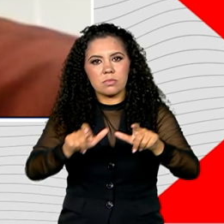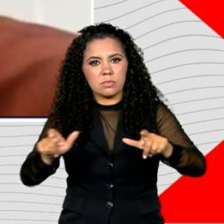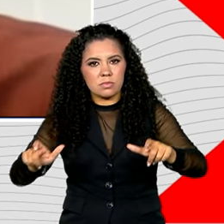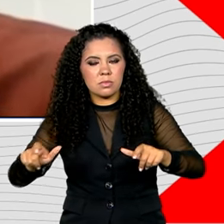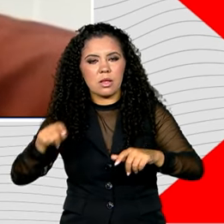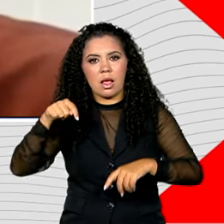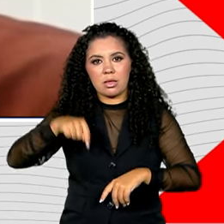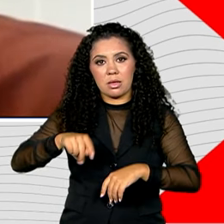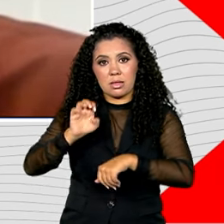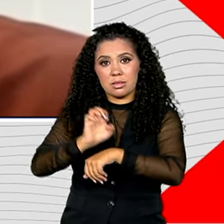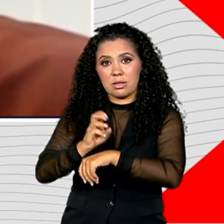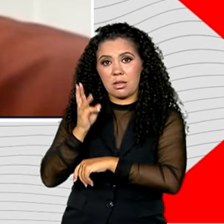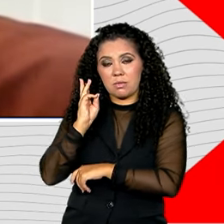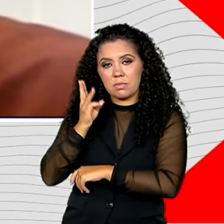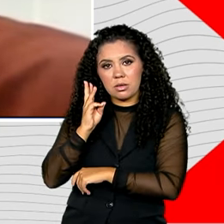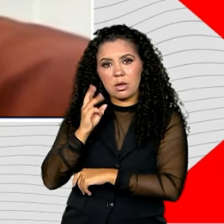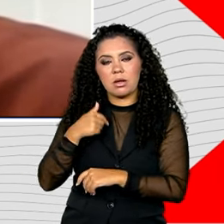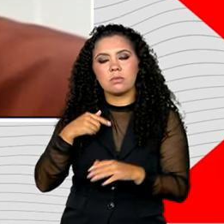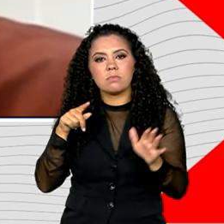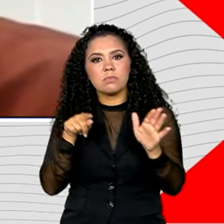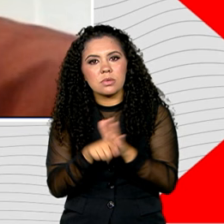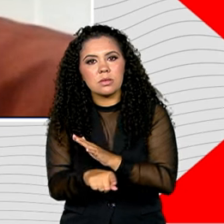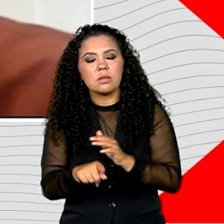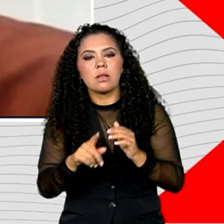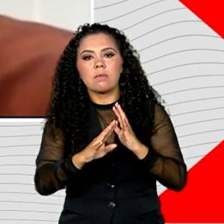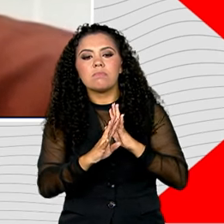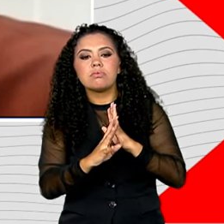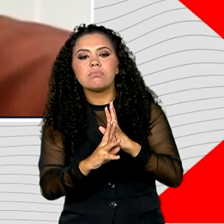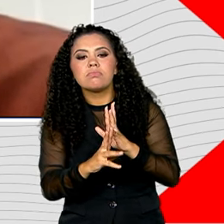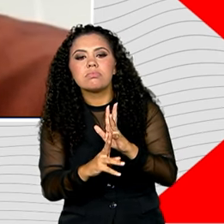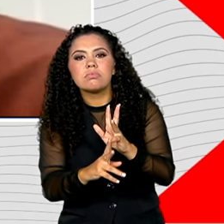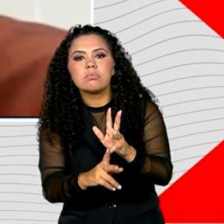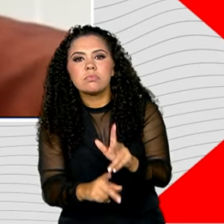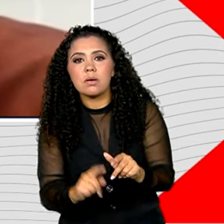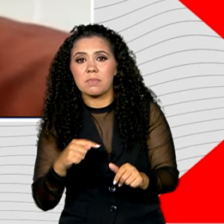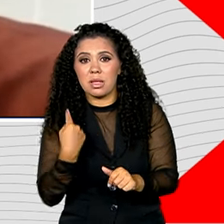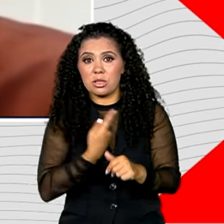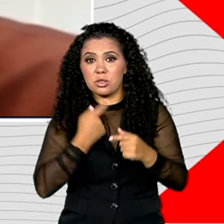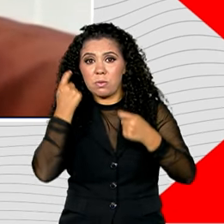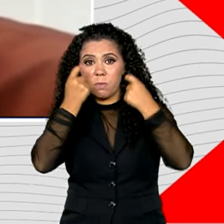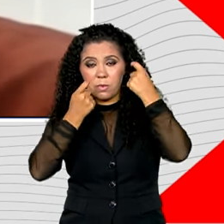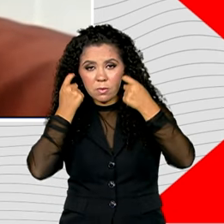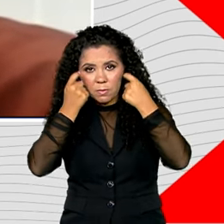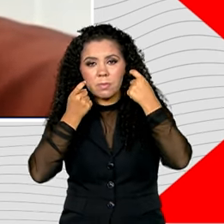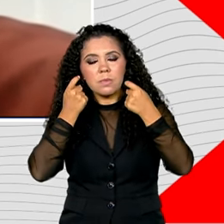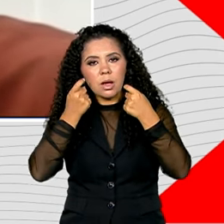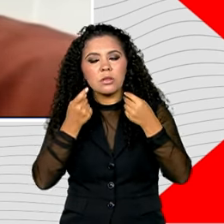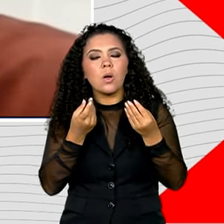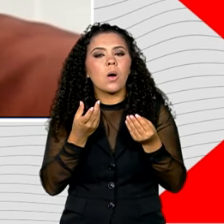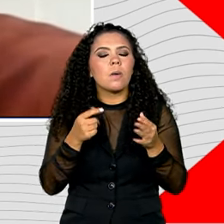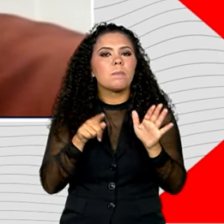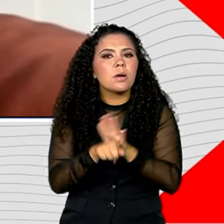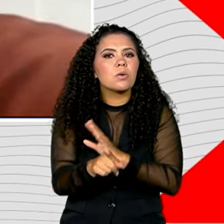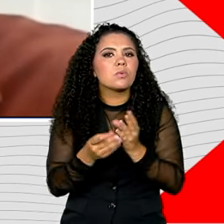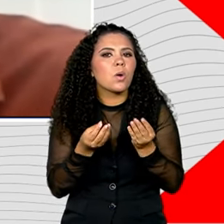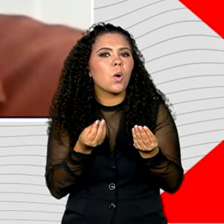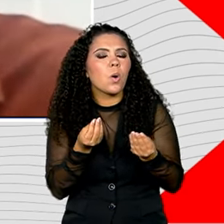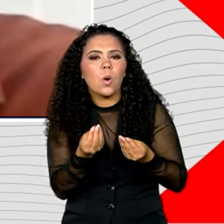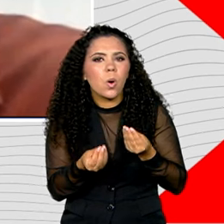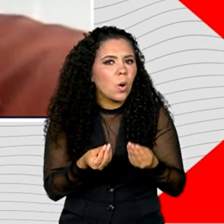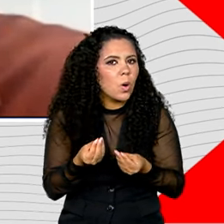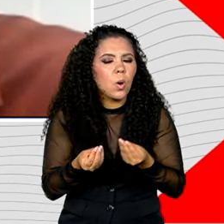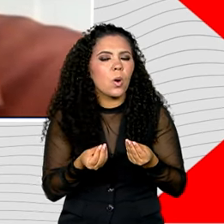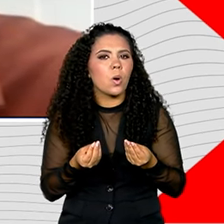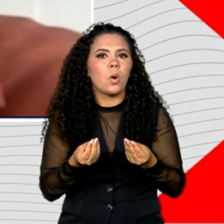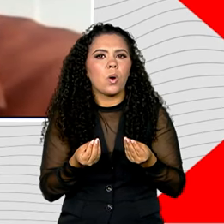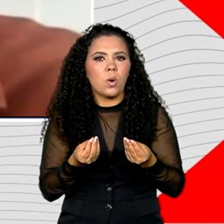Maranhão. Então, como tem essa intenção de zerar essa fila aí, nossa preocupação é que como será, se dá um